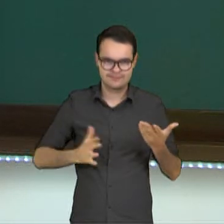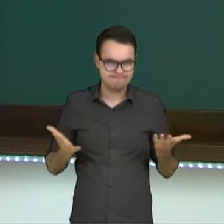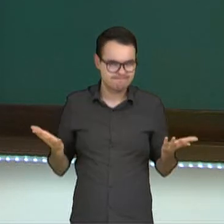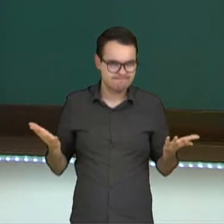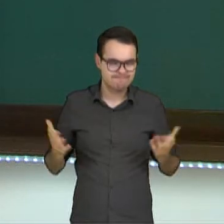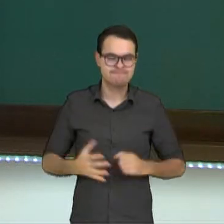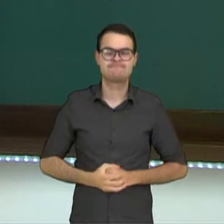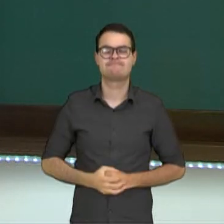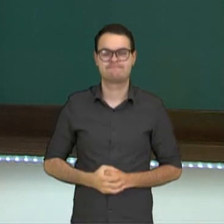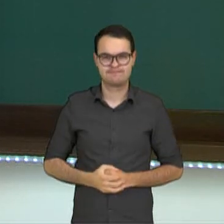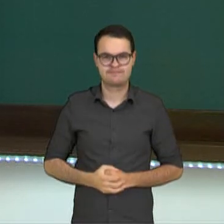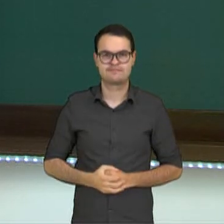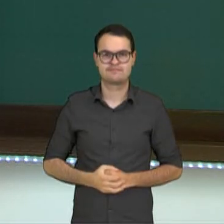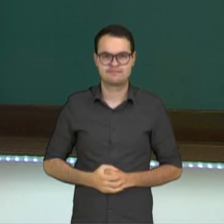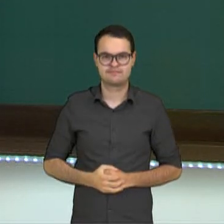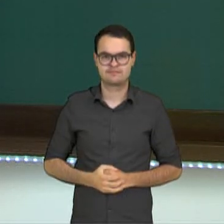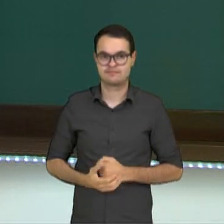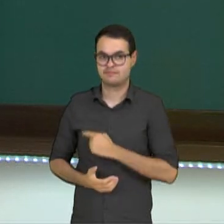então.